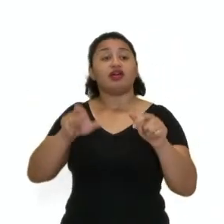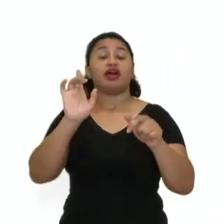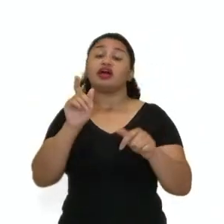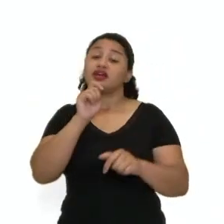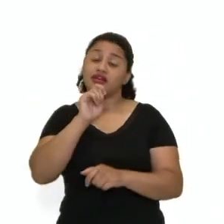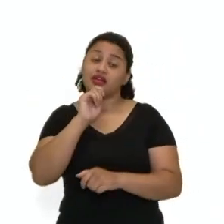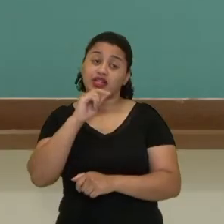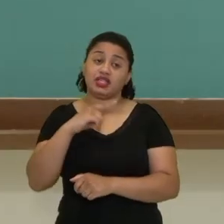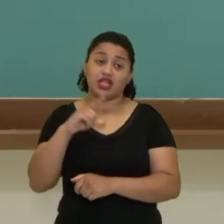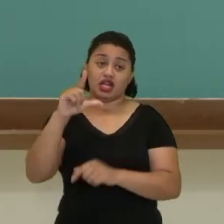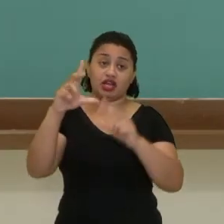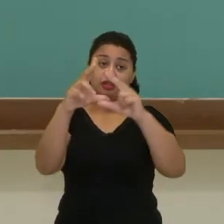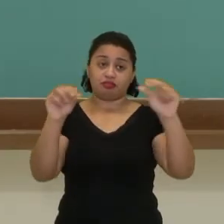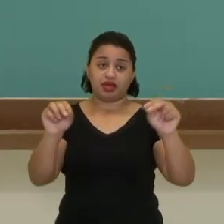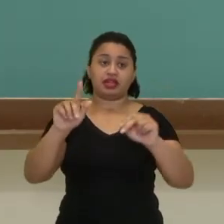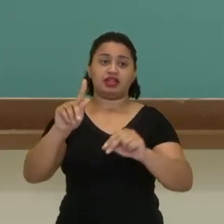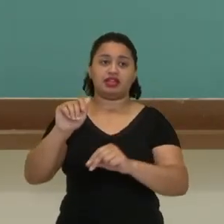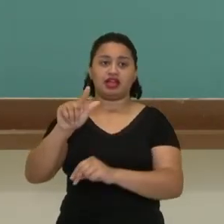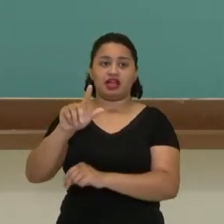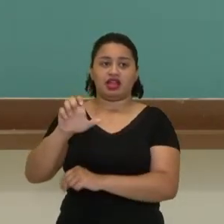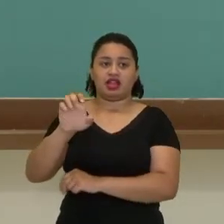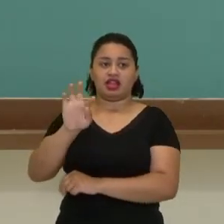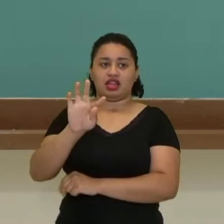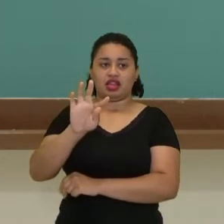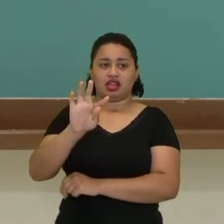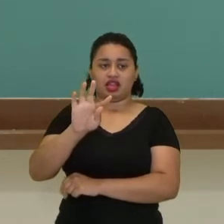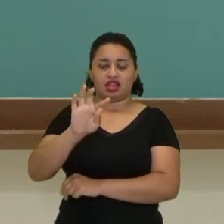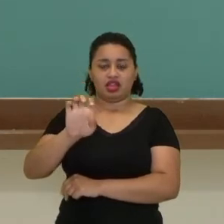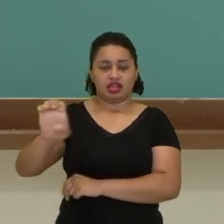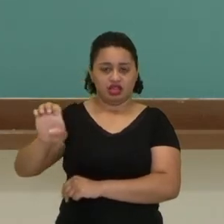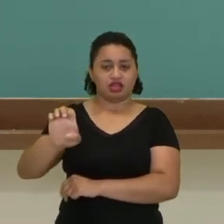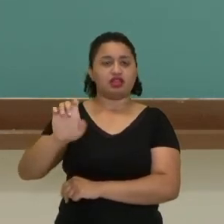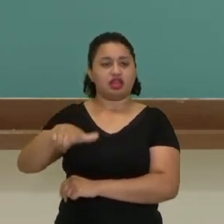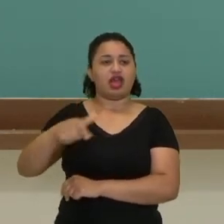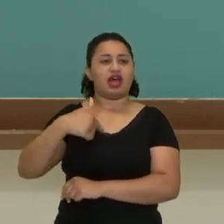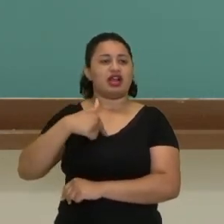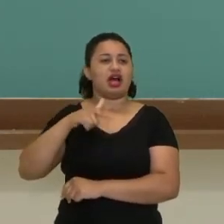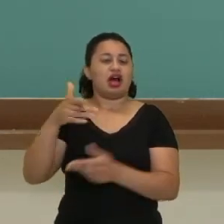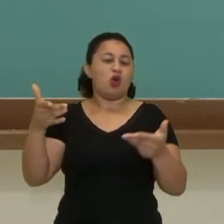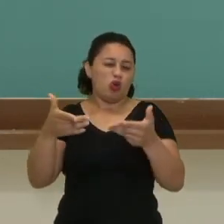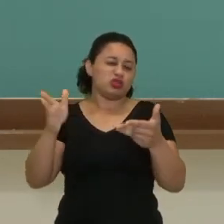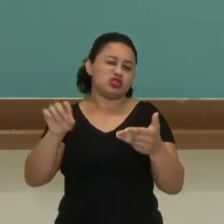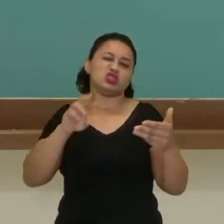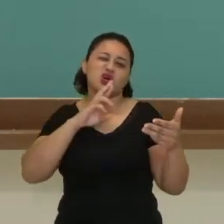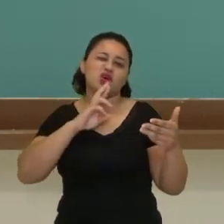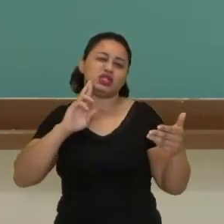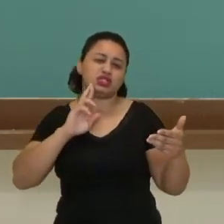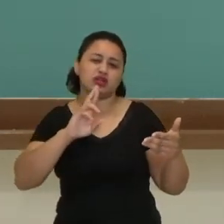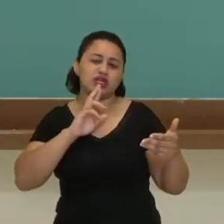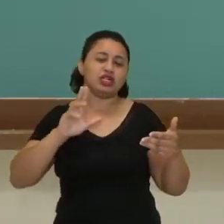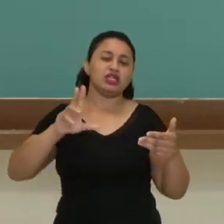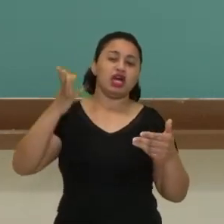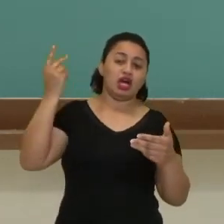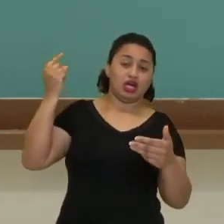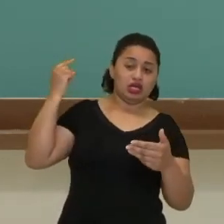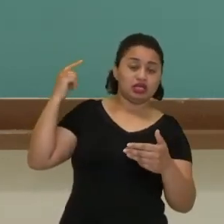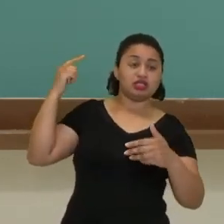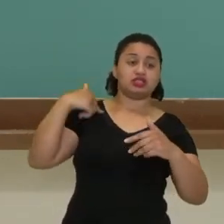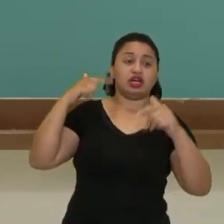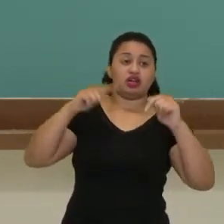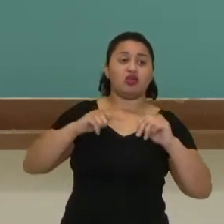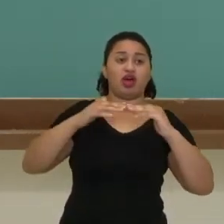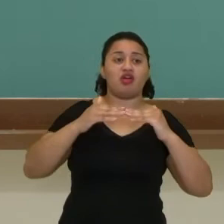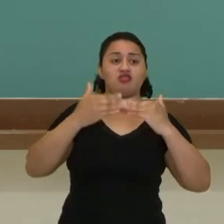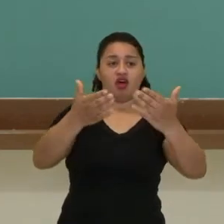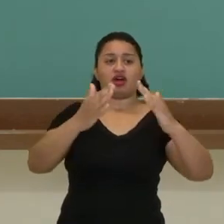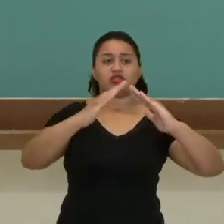hoje em dia, mas nessa época era um complexo de tendas, de vendas, além do restaurante, e um local amplo